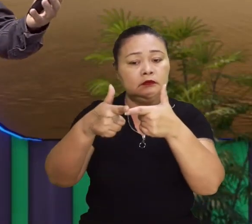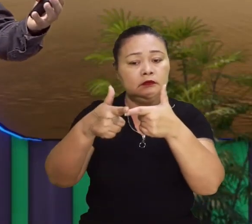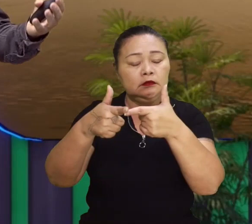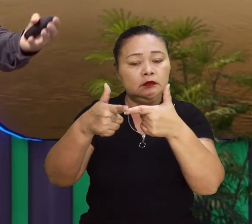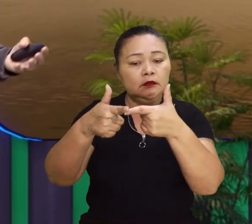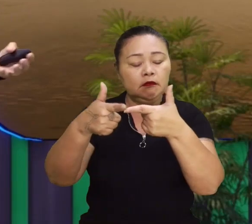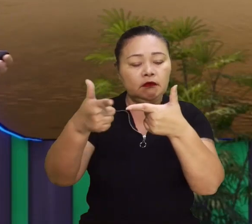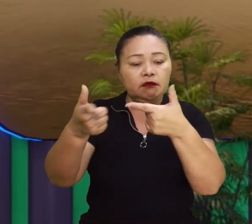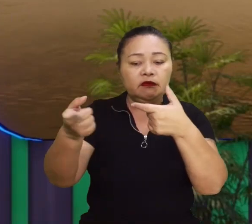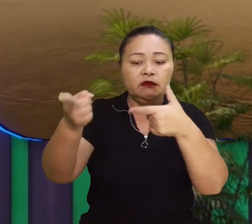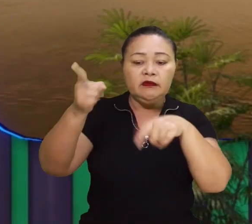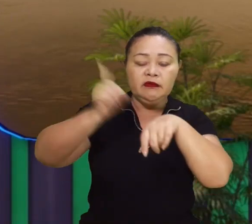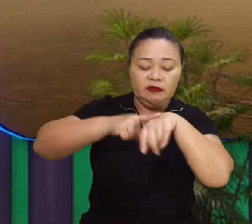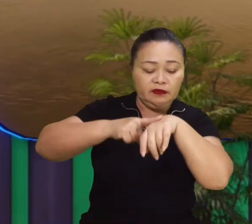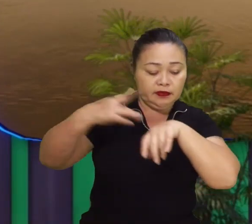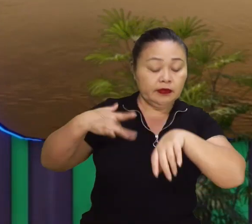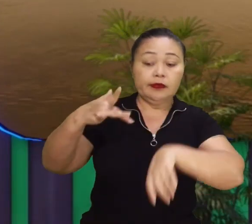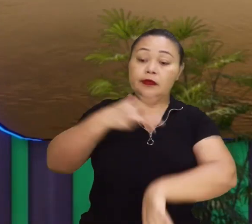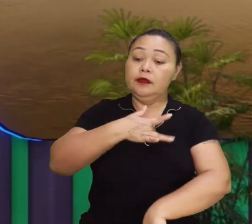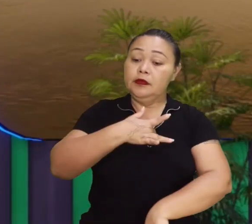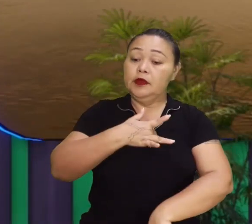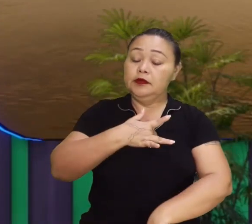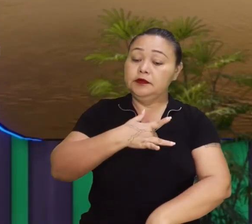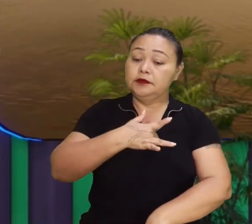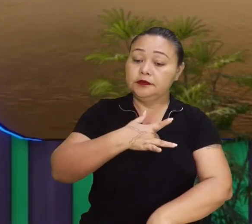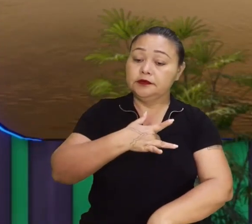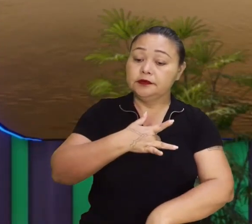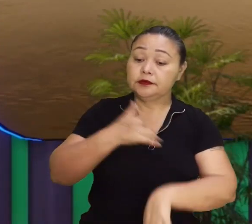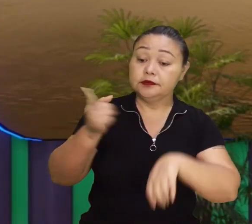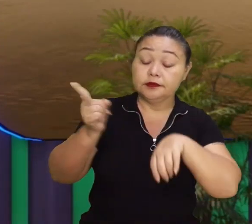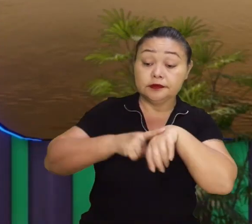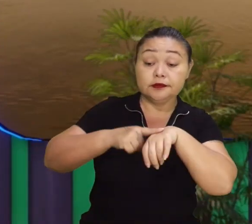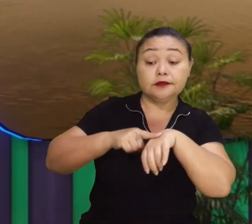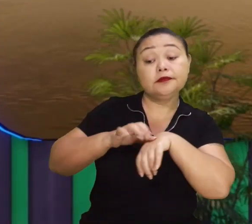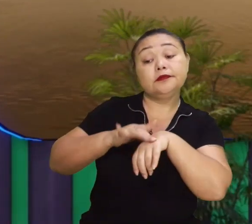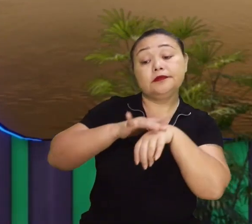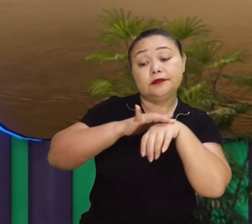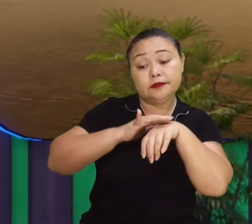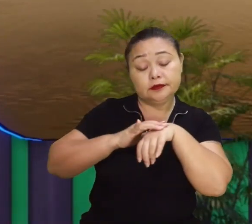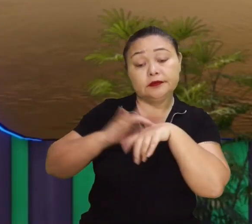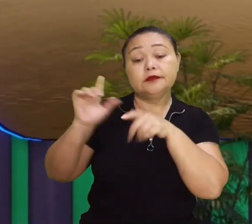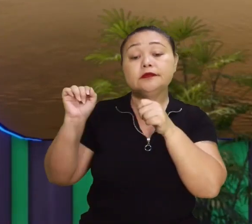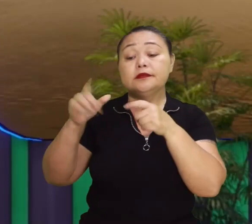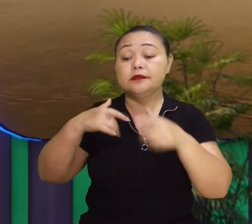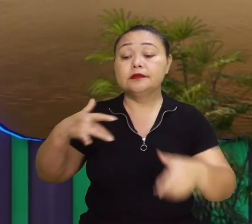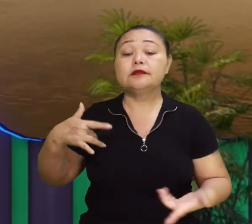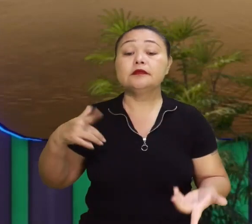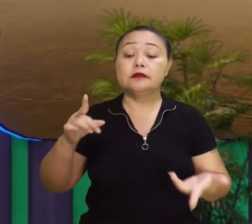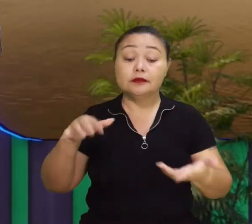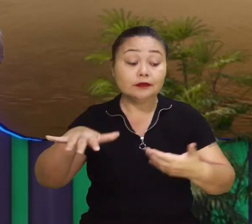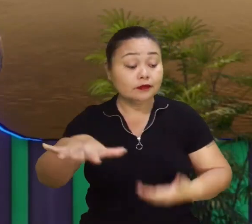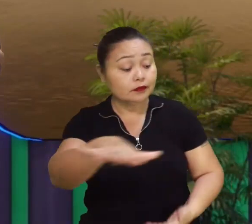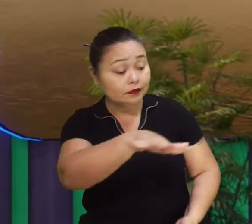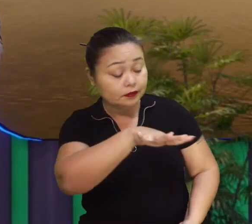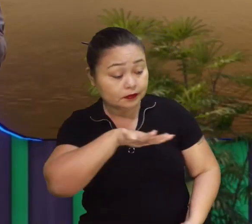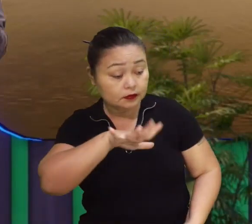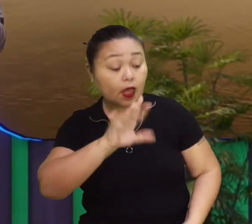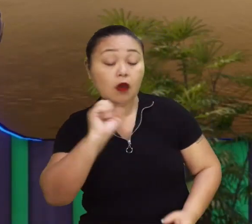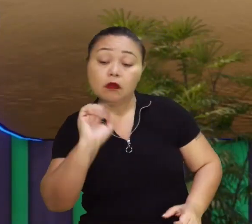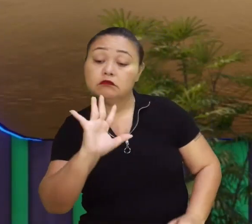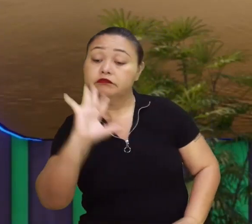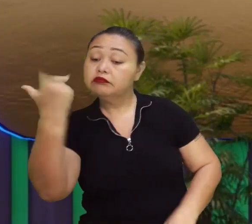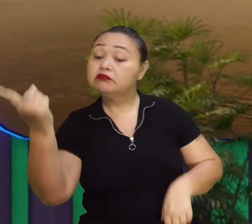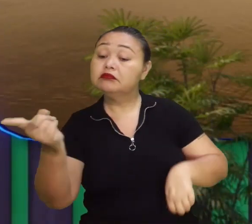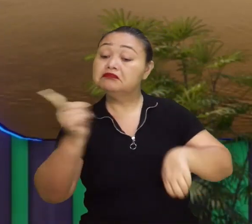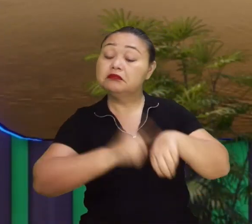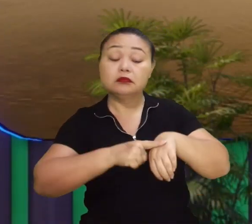lhe causar problemas de saúde. Vai ter um impacto na sua saúde, aquele ambiente. Ou seja, é isso